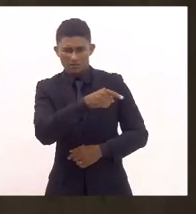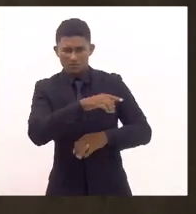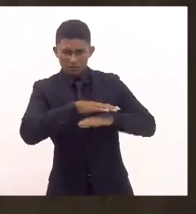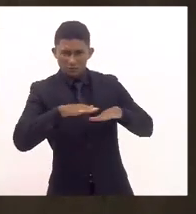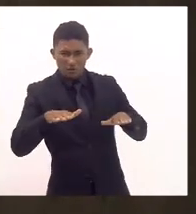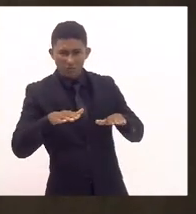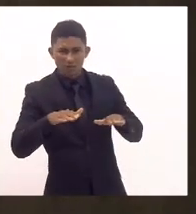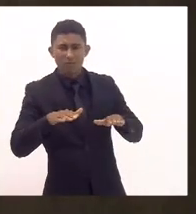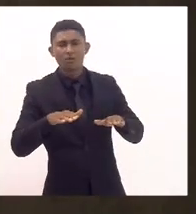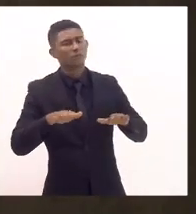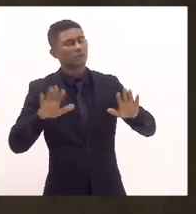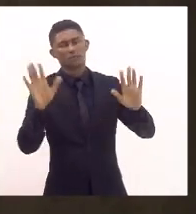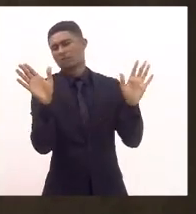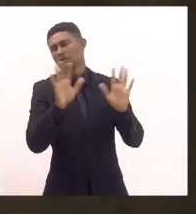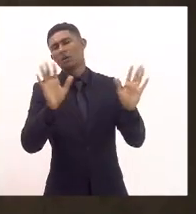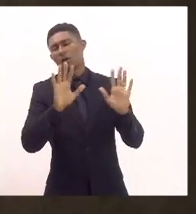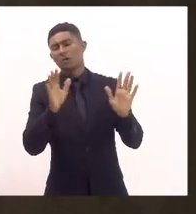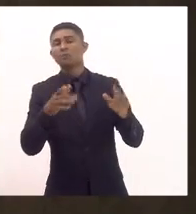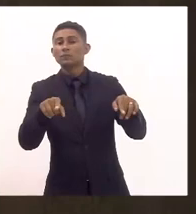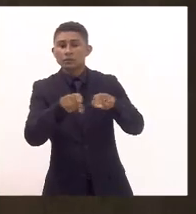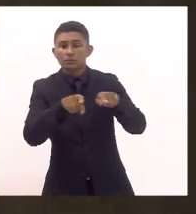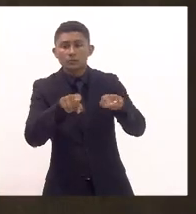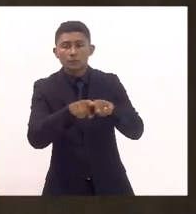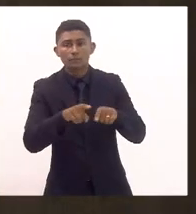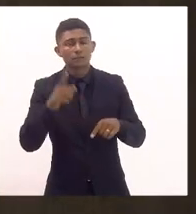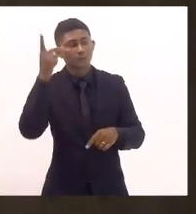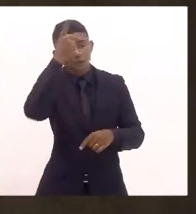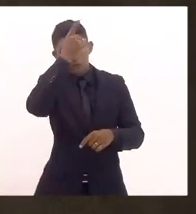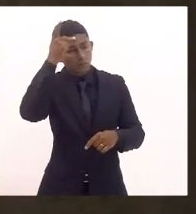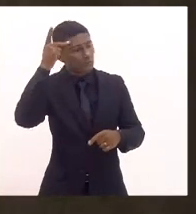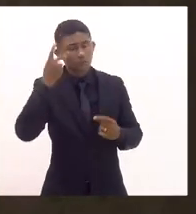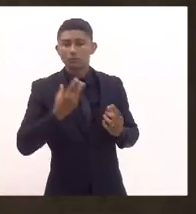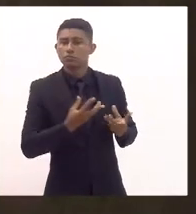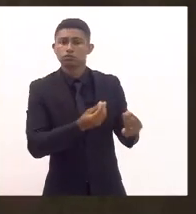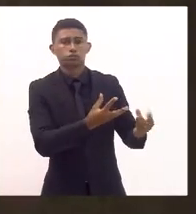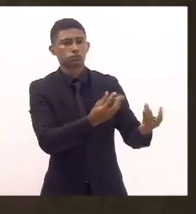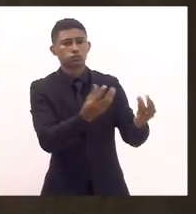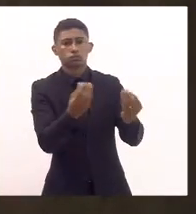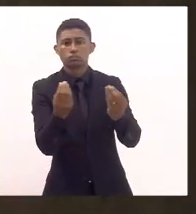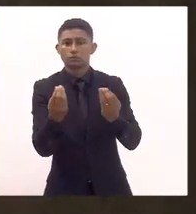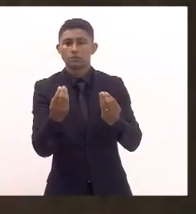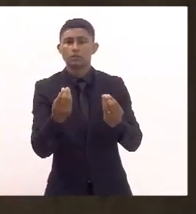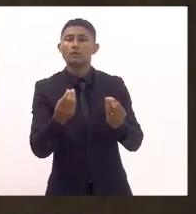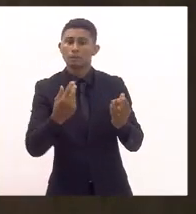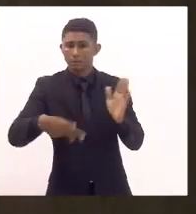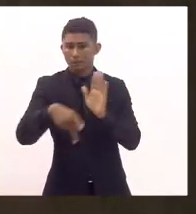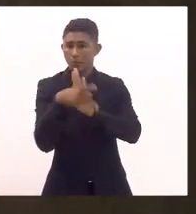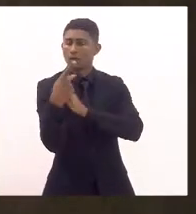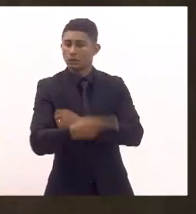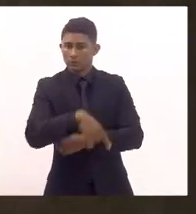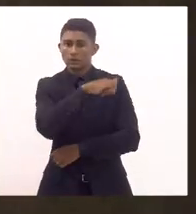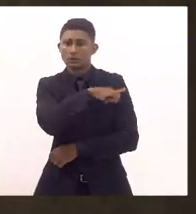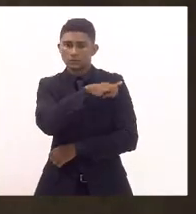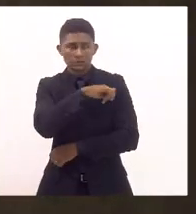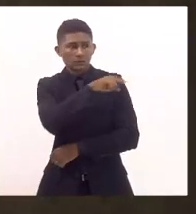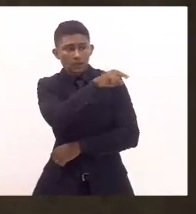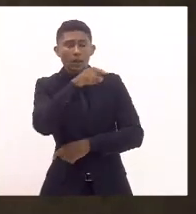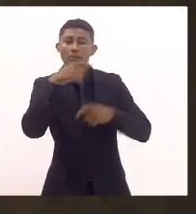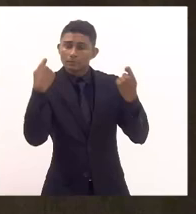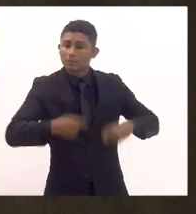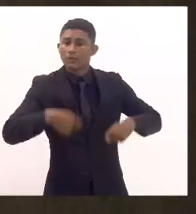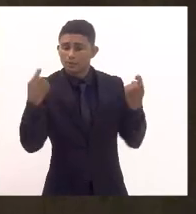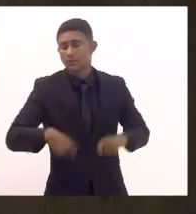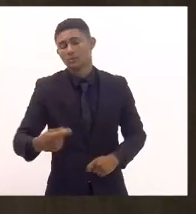é a vida do meu filho e demais várias pessoas do Estado do Rio de Janeiro que precisam